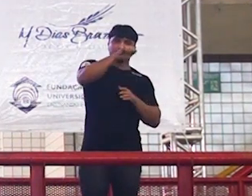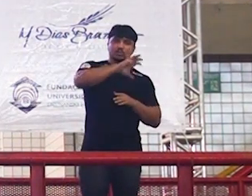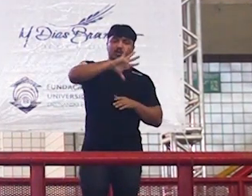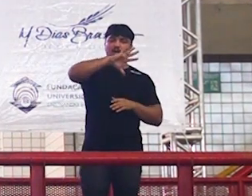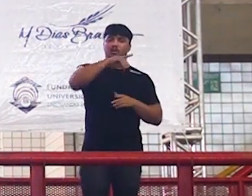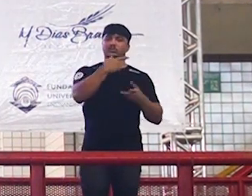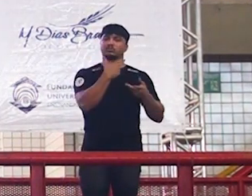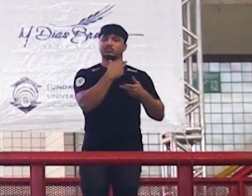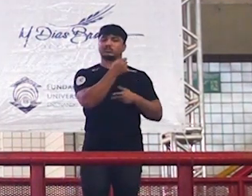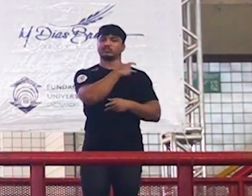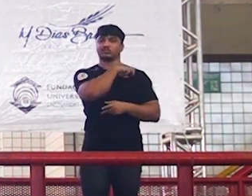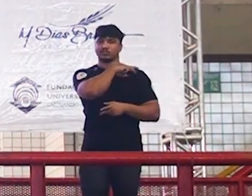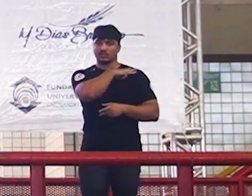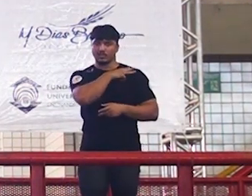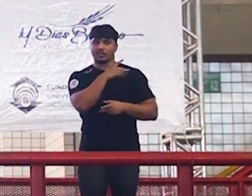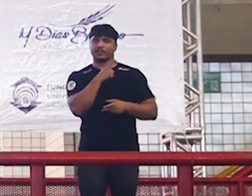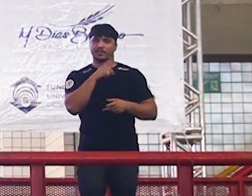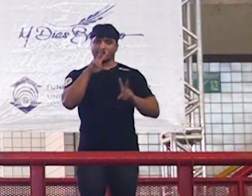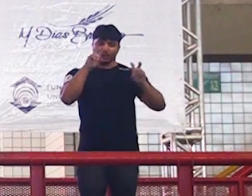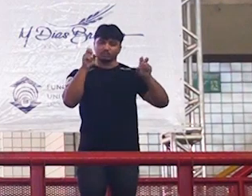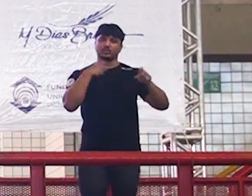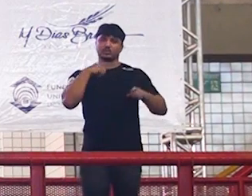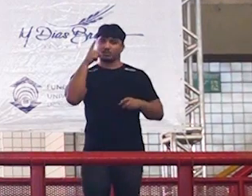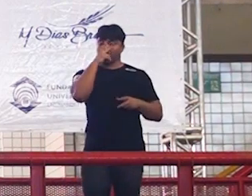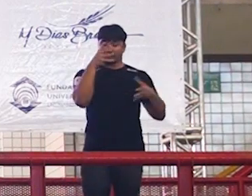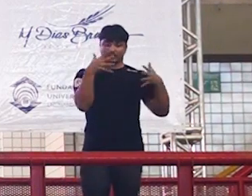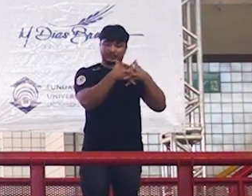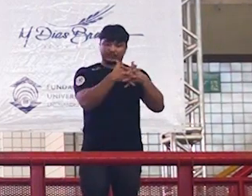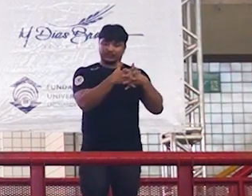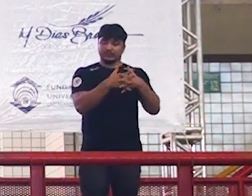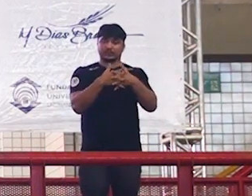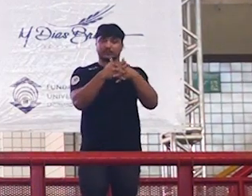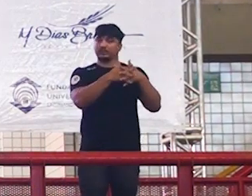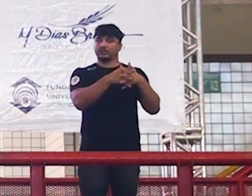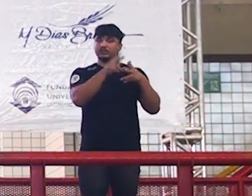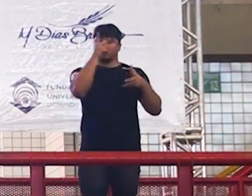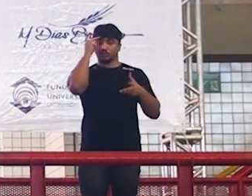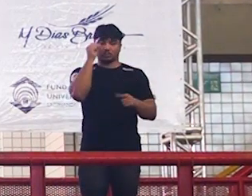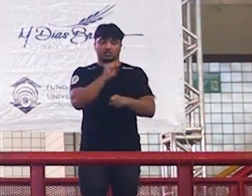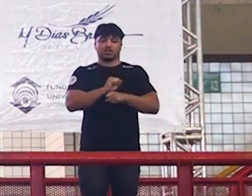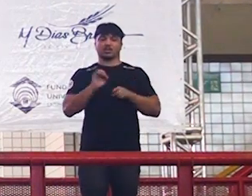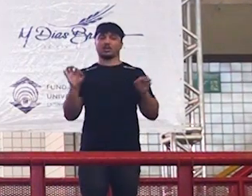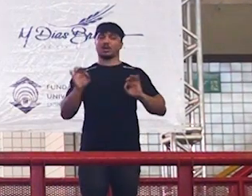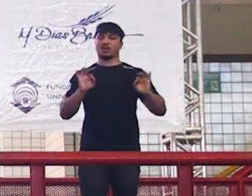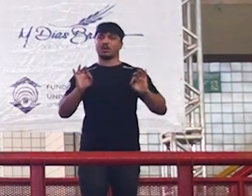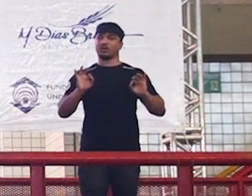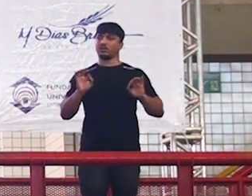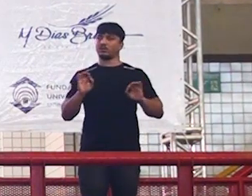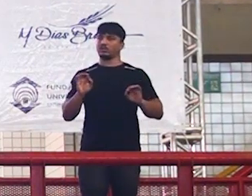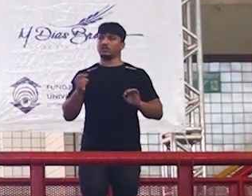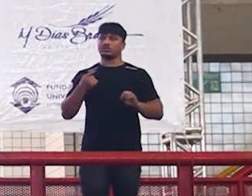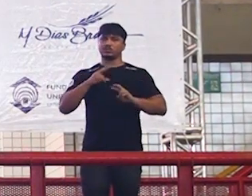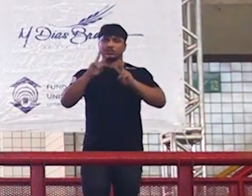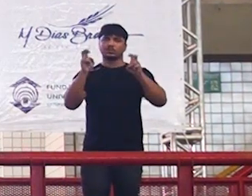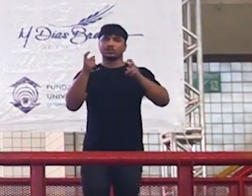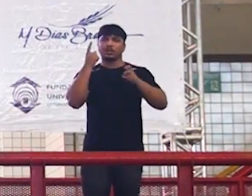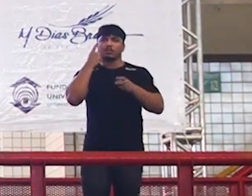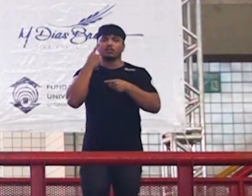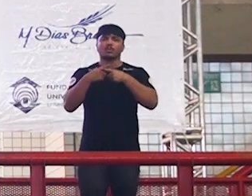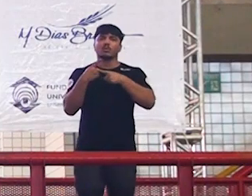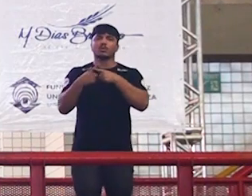Ensino Médio? Seria um tema complexo e ninguém estaria esperando. E o que eu ia falar sobre ele,